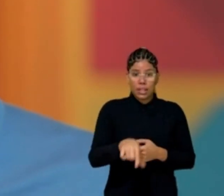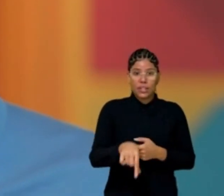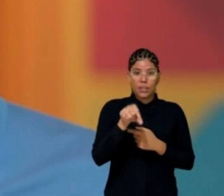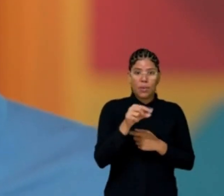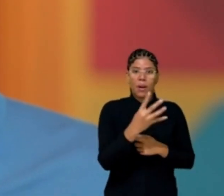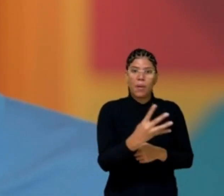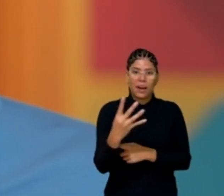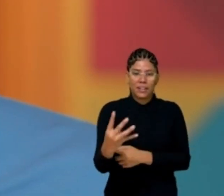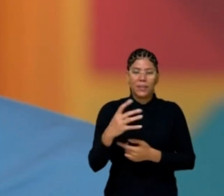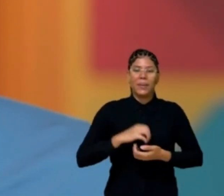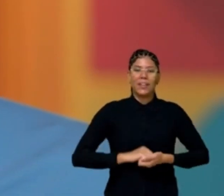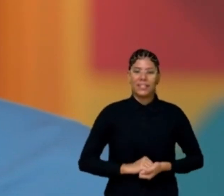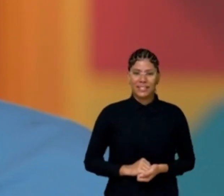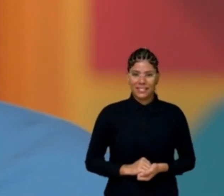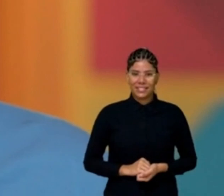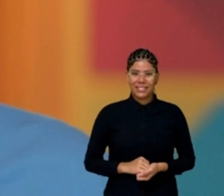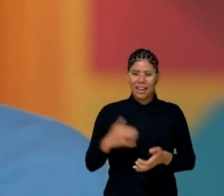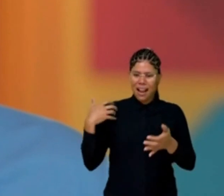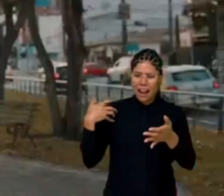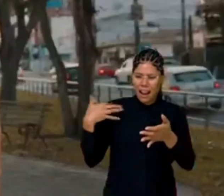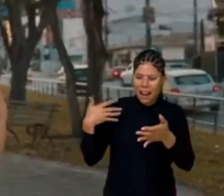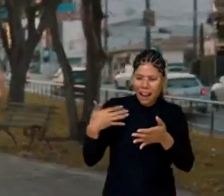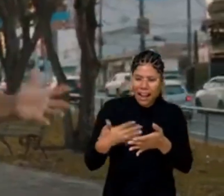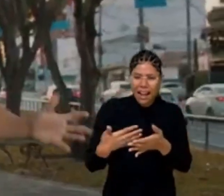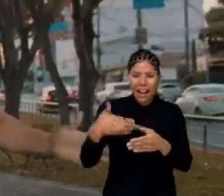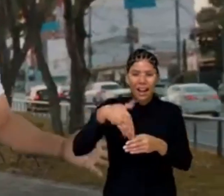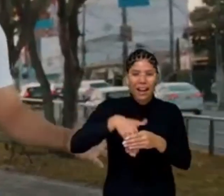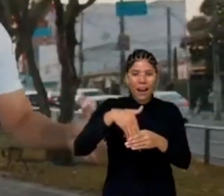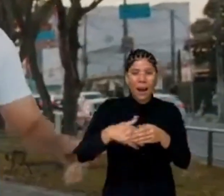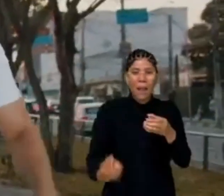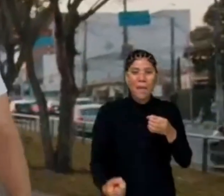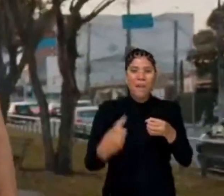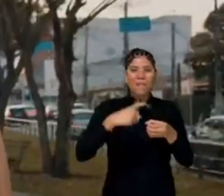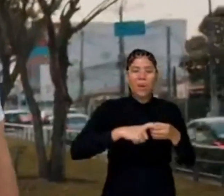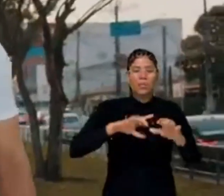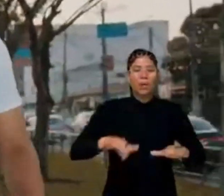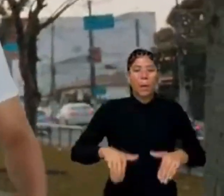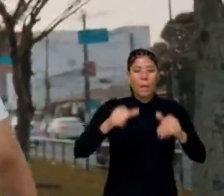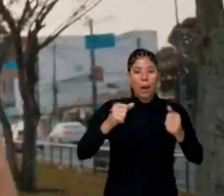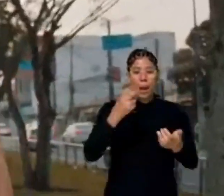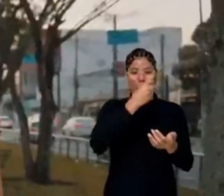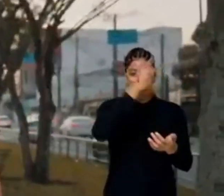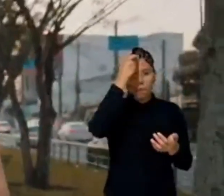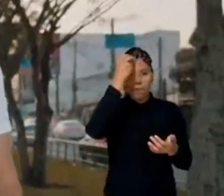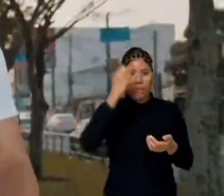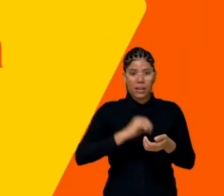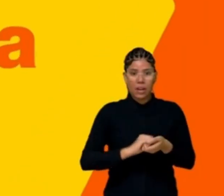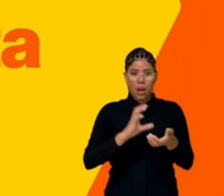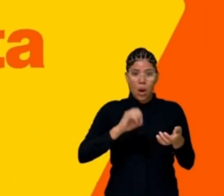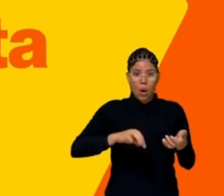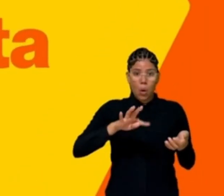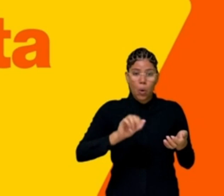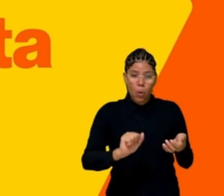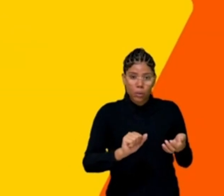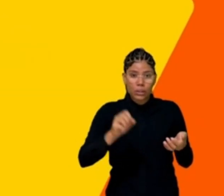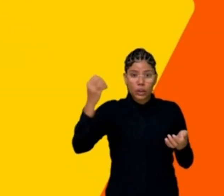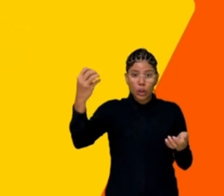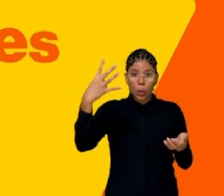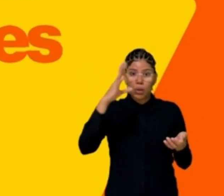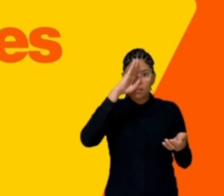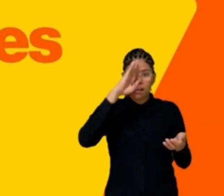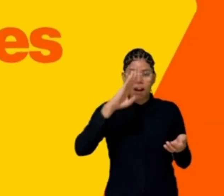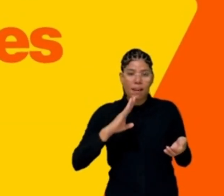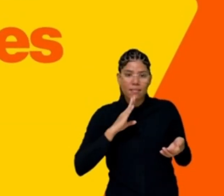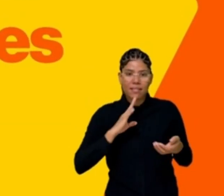Dia 6, vote 44. Faltam poucos dias para a gente ter de volta o nosso melhor prefeito. Ponta de luz gratuita